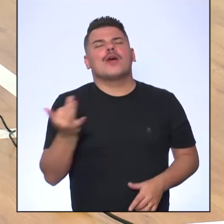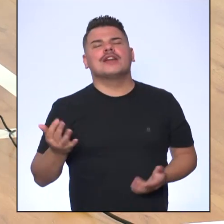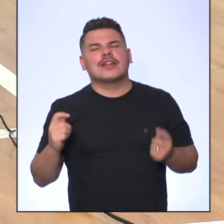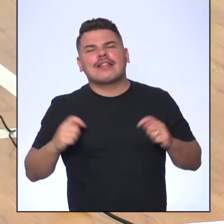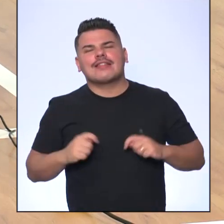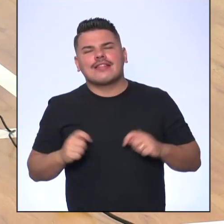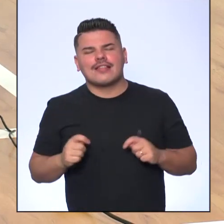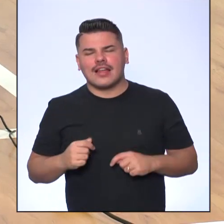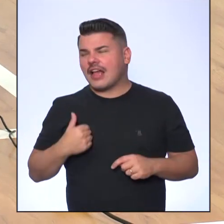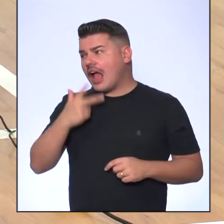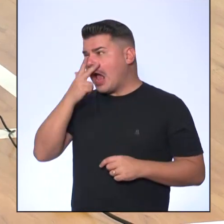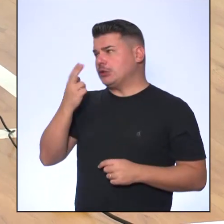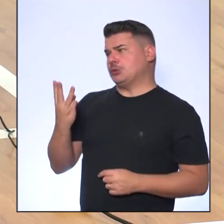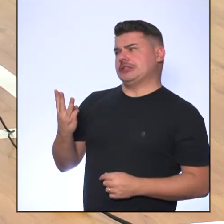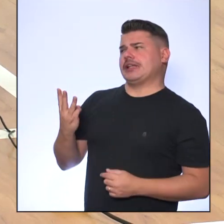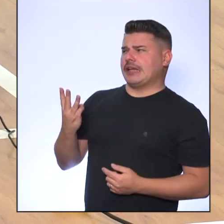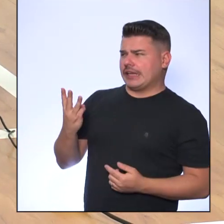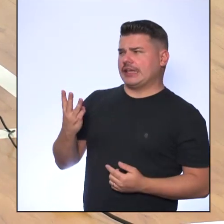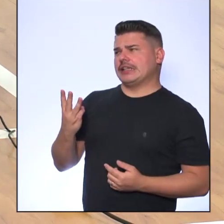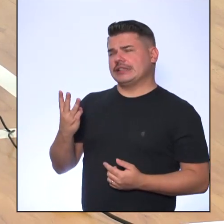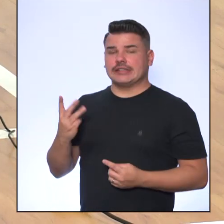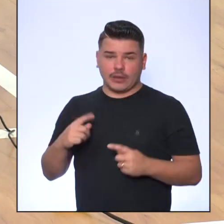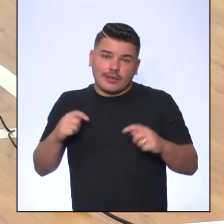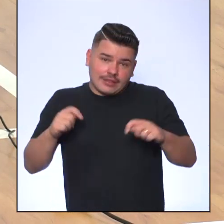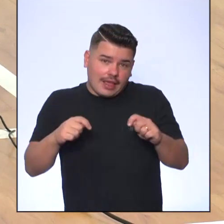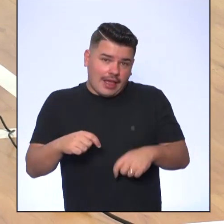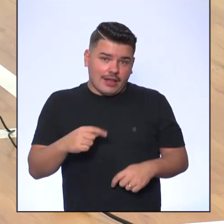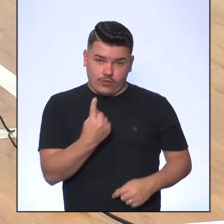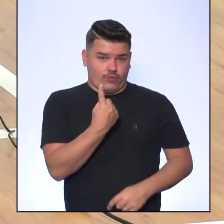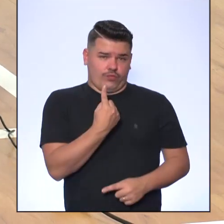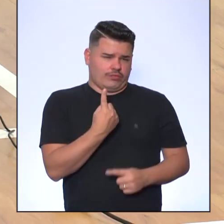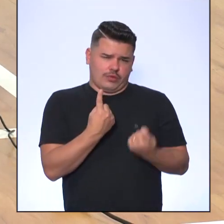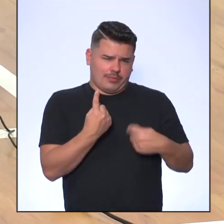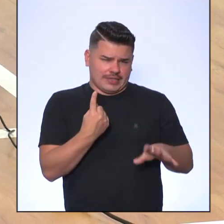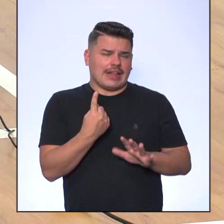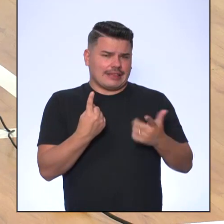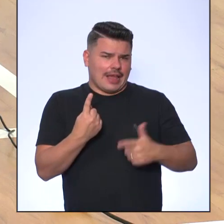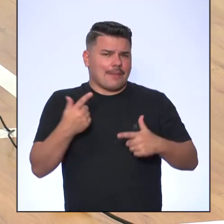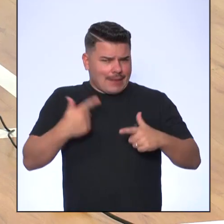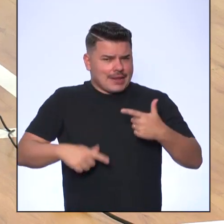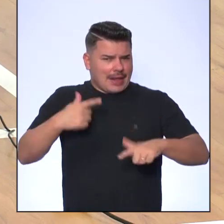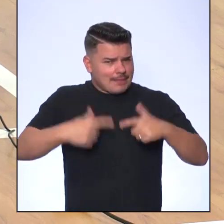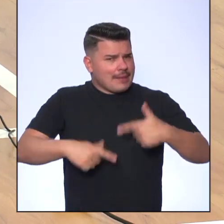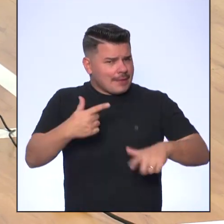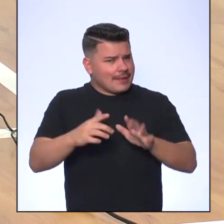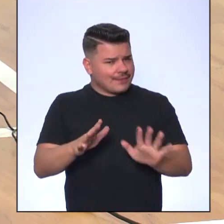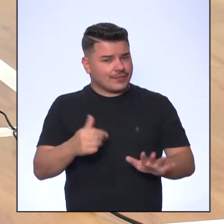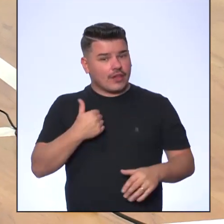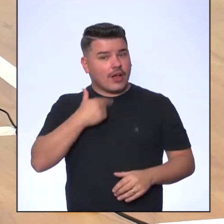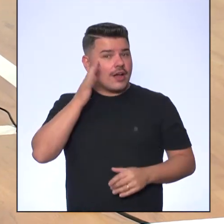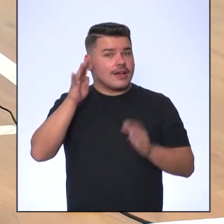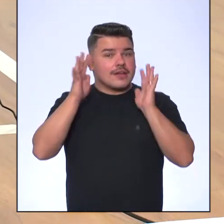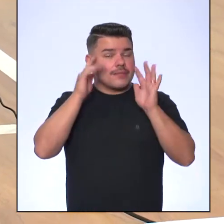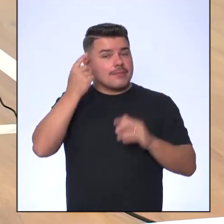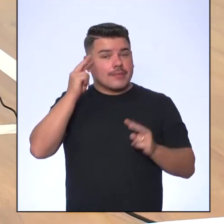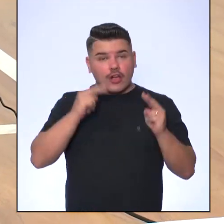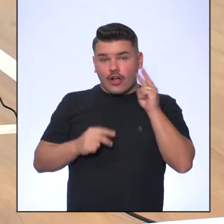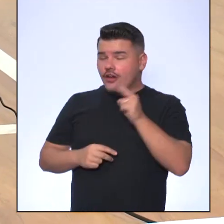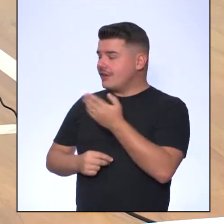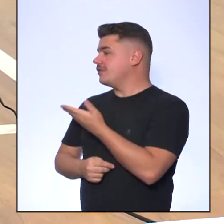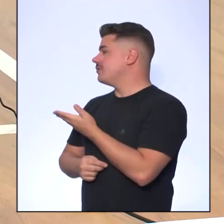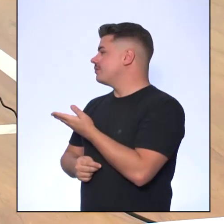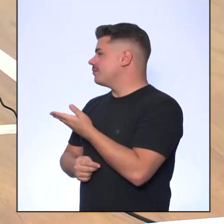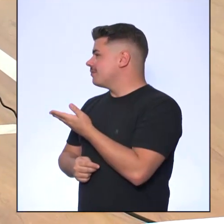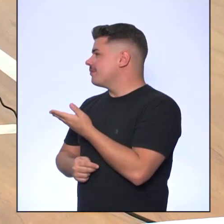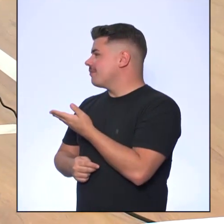caberia mais pessoas aqui, né? Sim. Beleza. Então, essa ideia aqui, ó, que nós estamos colocando, ó, se vocês olharem aqui, ó, é 1 metro